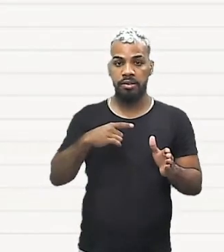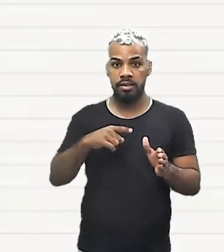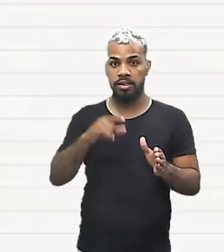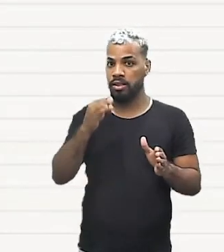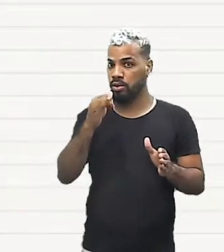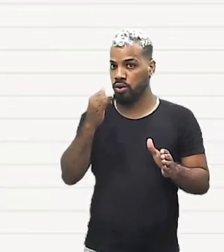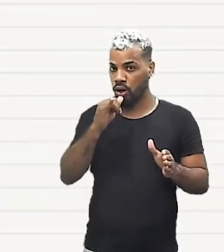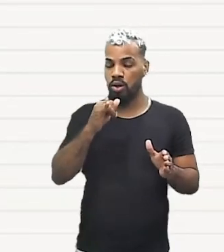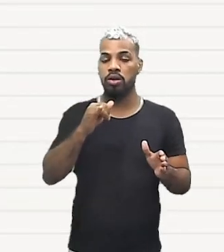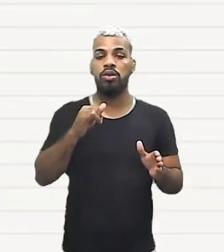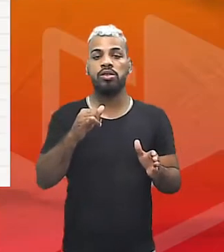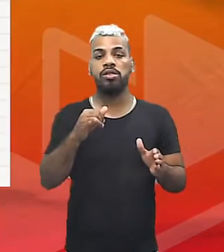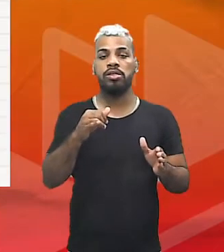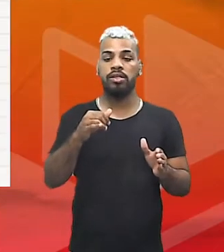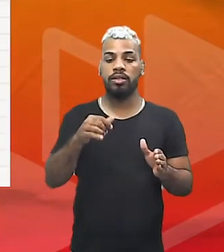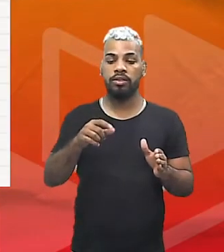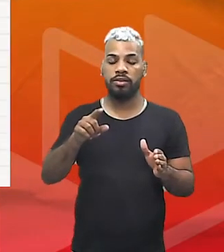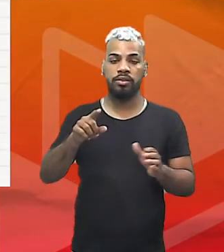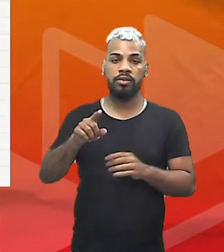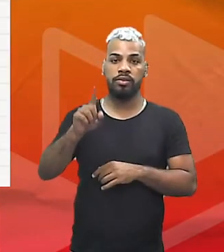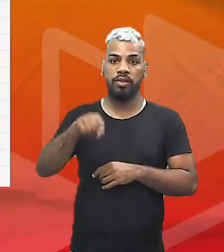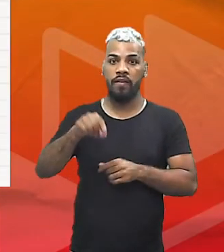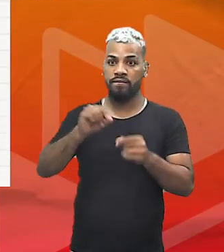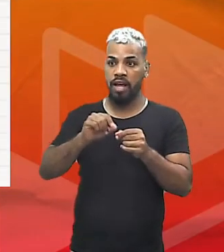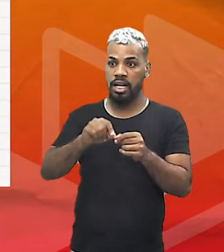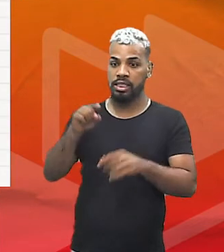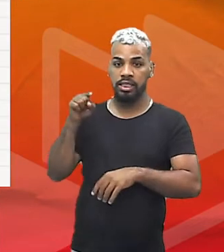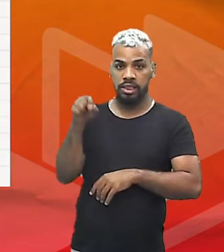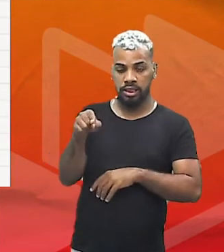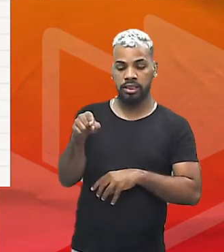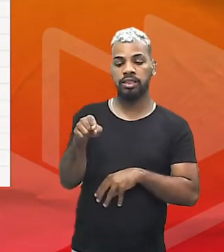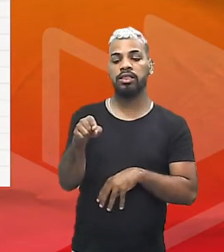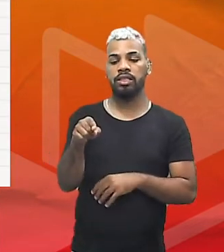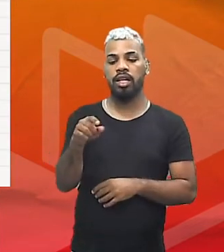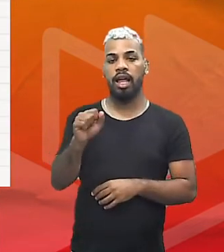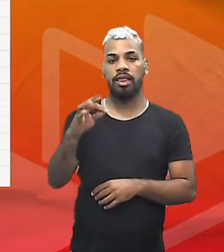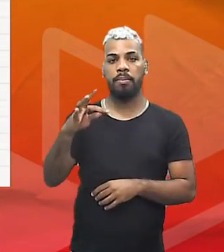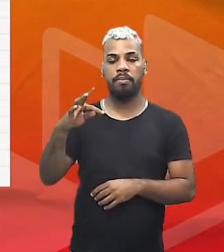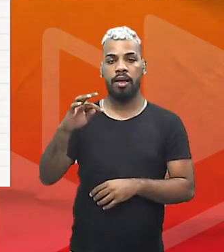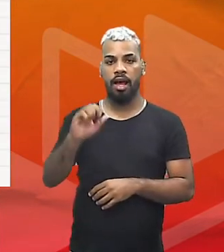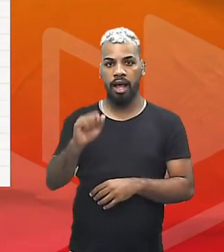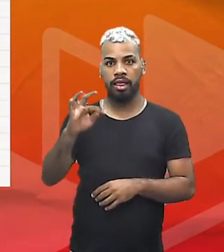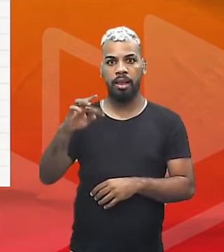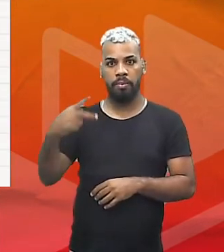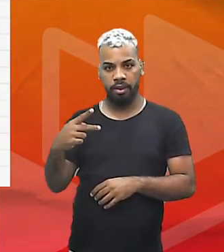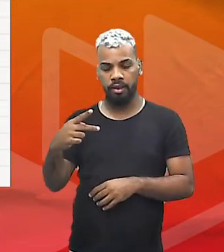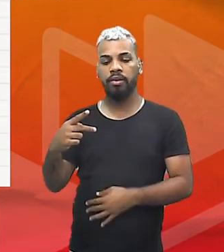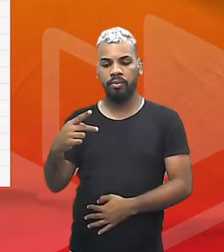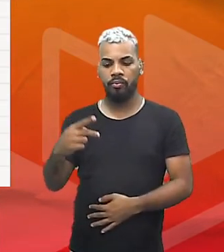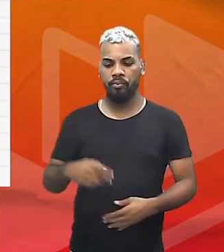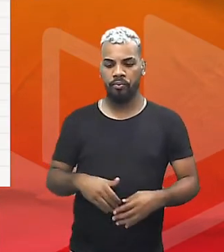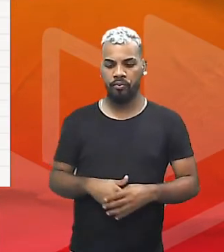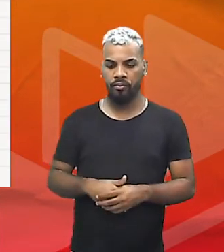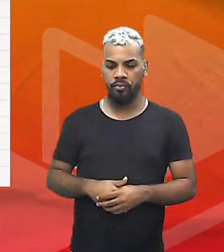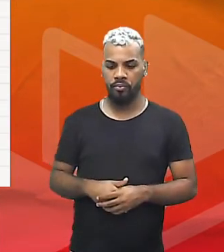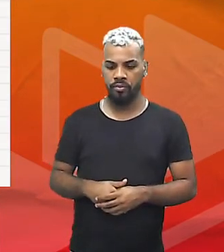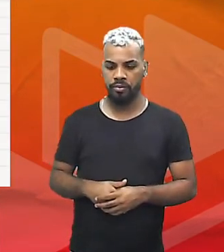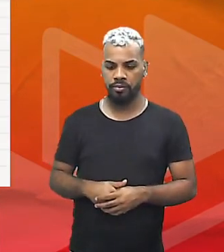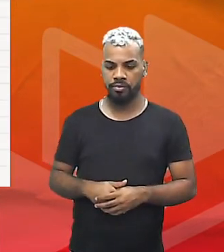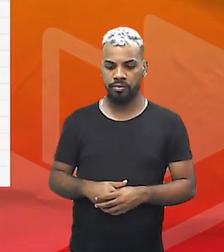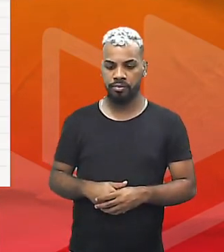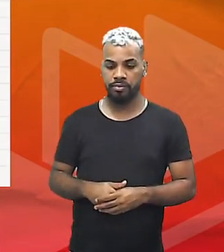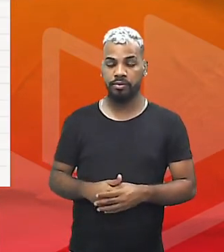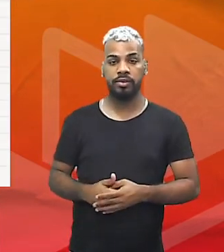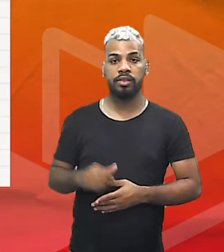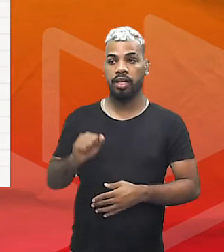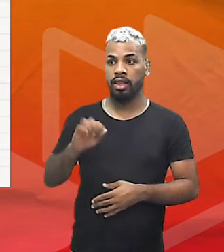glicose quando uma célula realiza isso ela ganha dois ATPS duas moléculas energéticas e além de ganhar dois